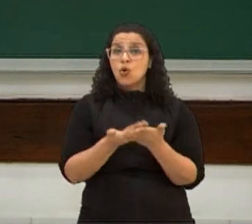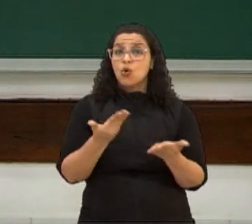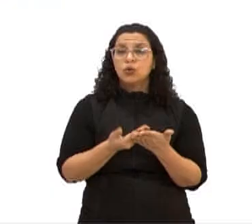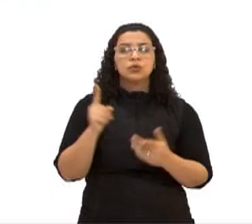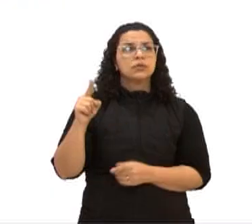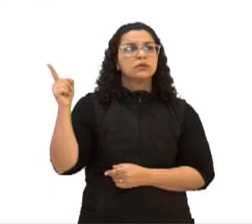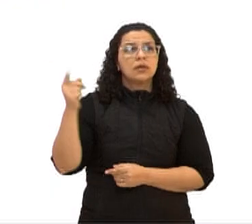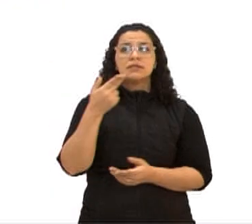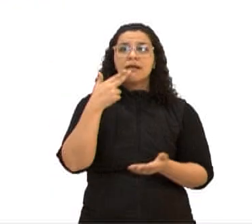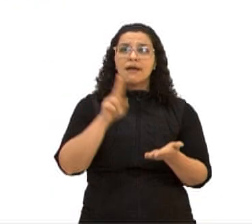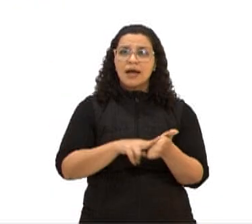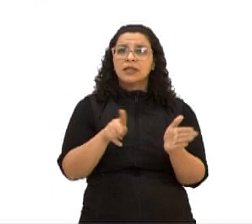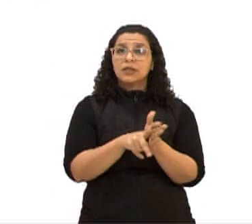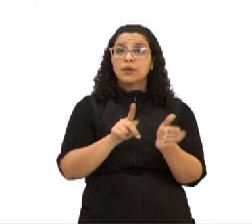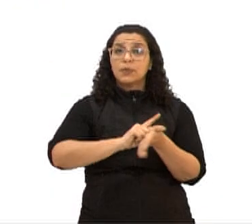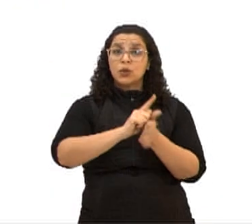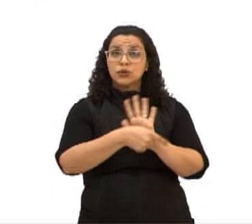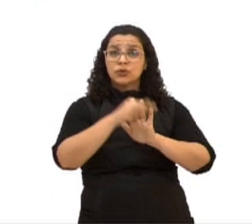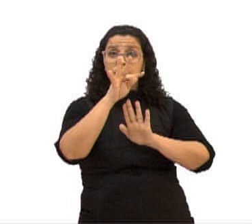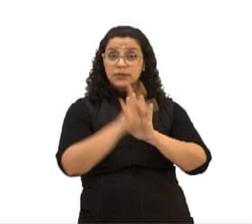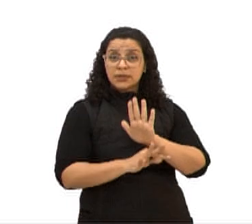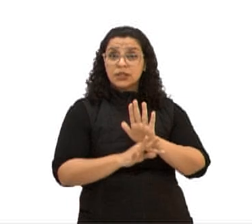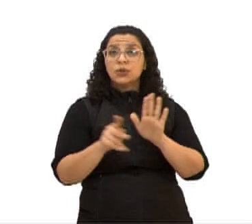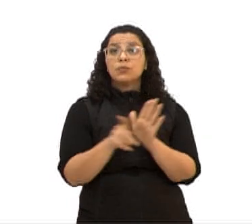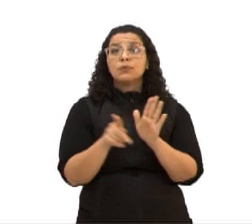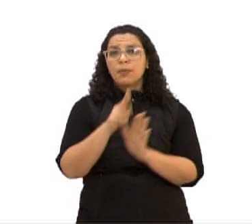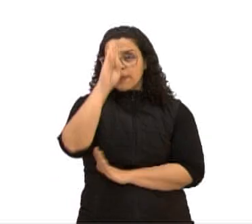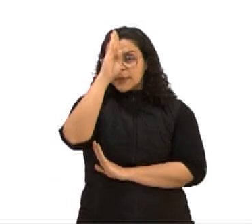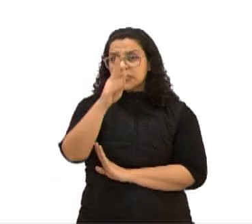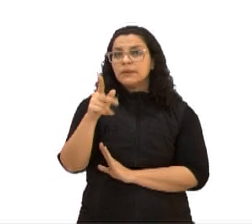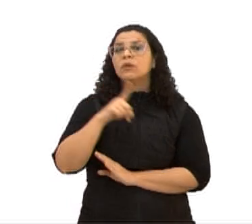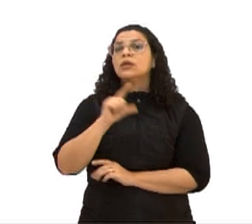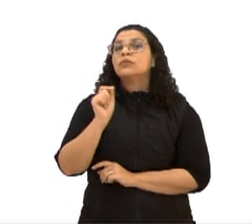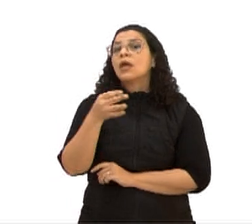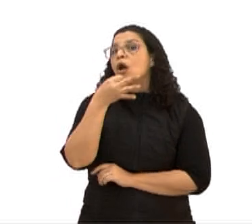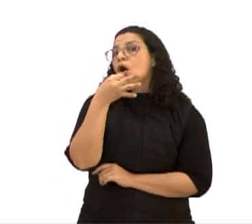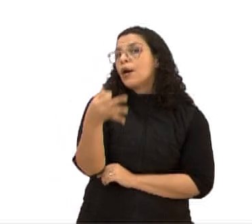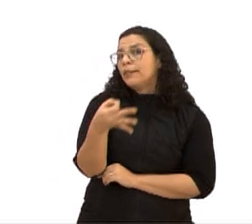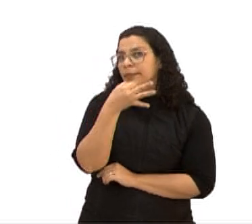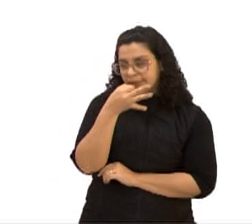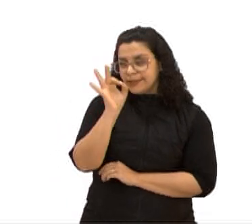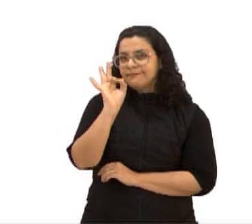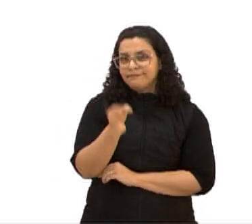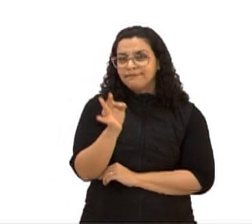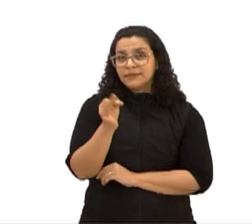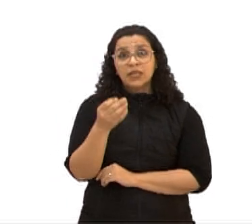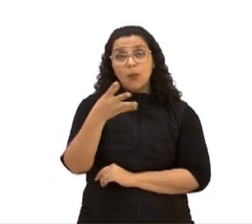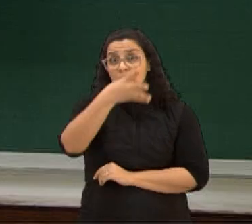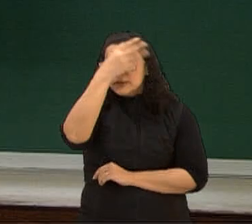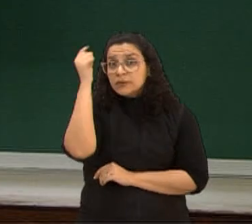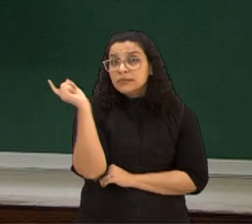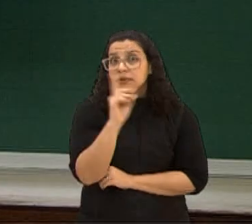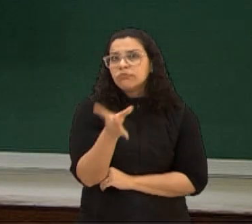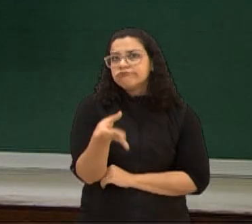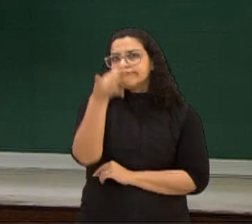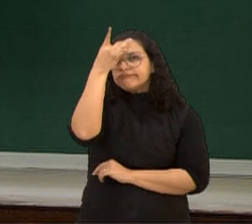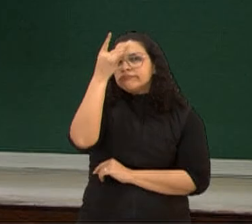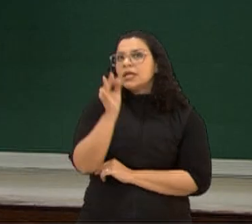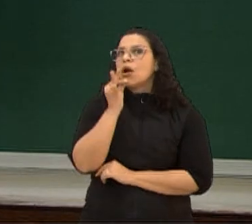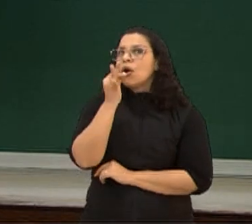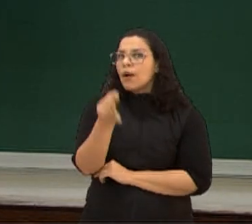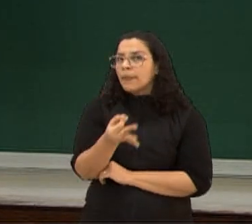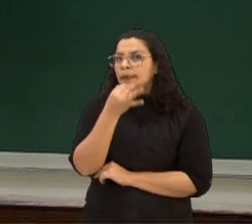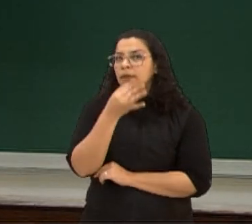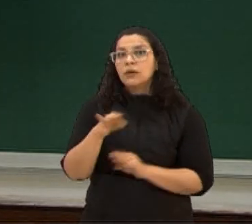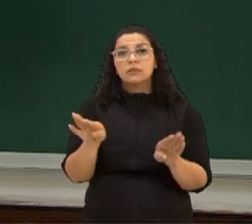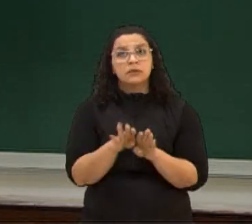hoje, a carta do leitor é um gênero textual predominantemente argumentativo. Não esqueçam disso, ok?